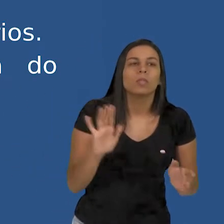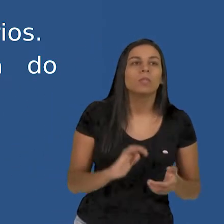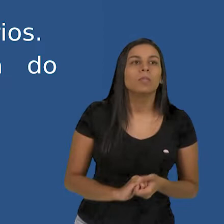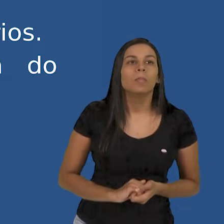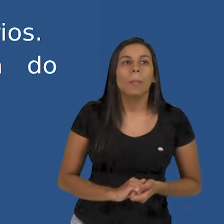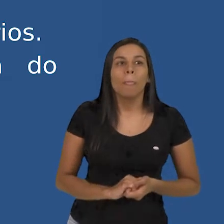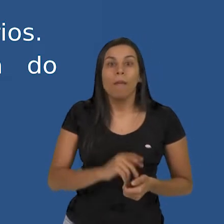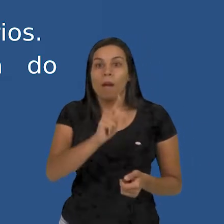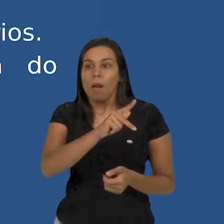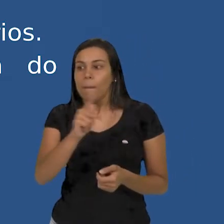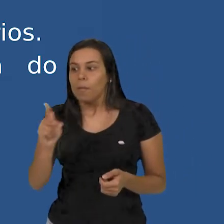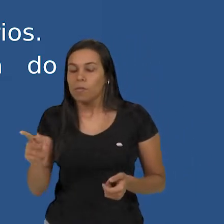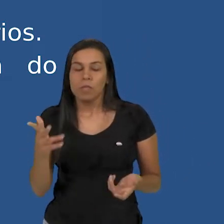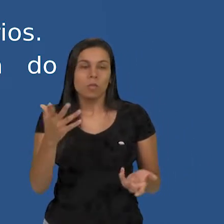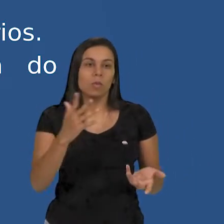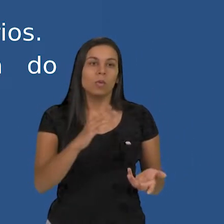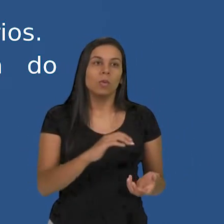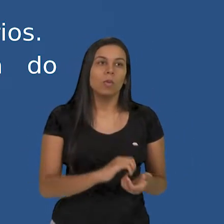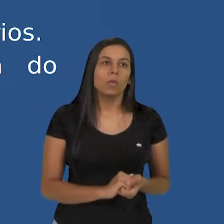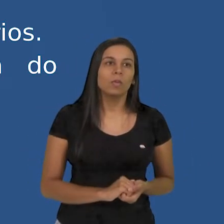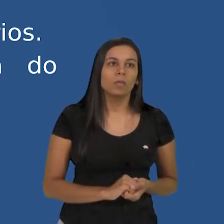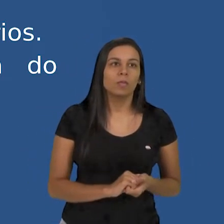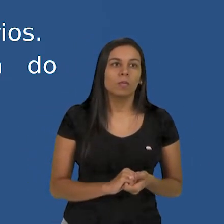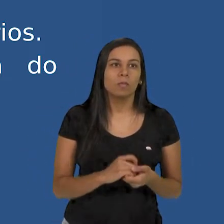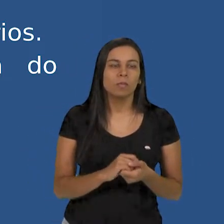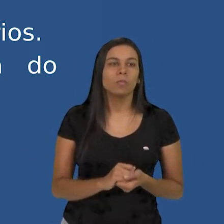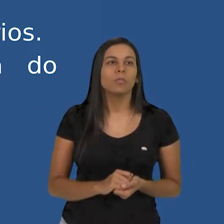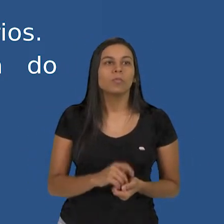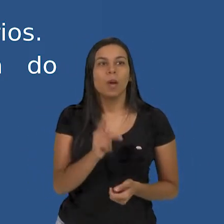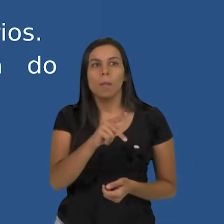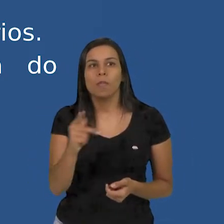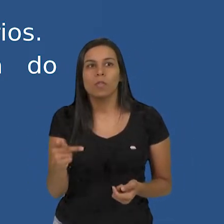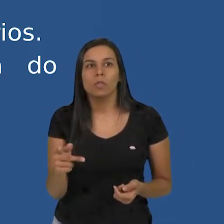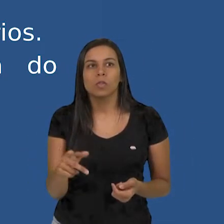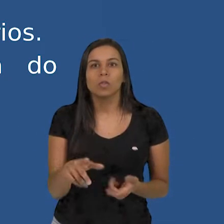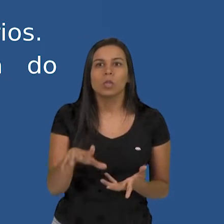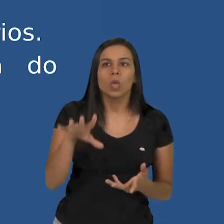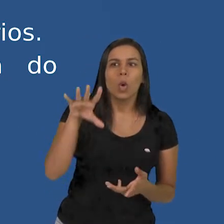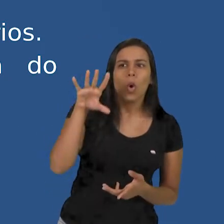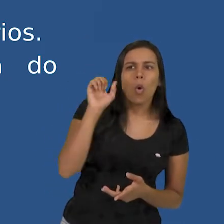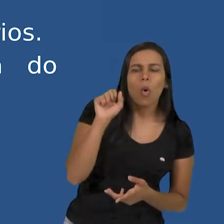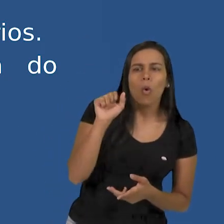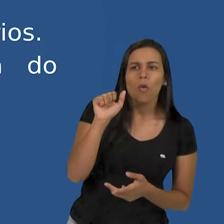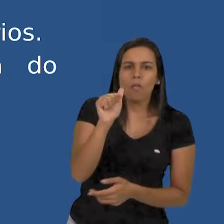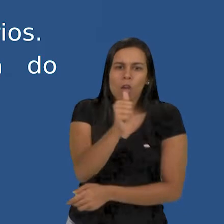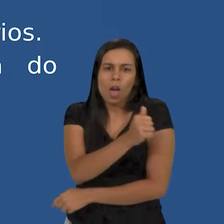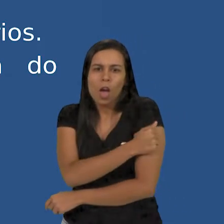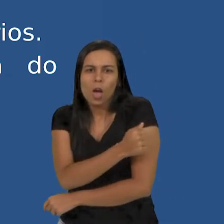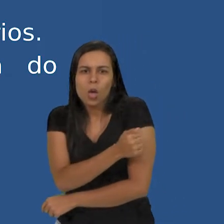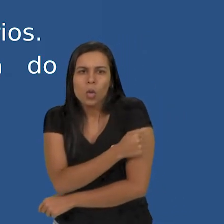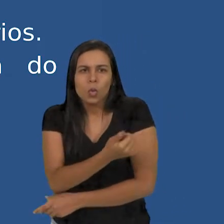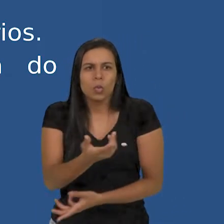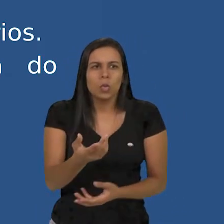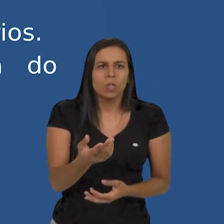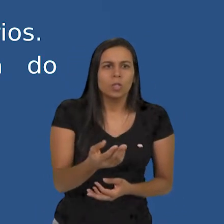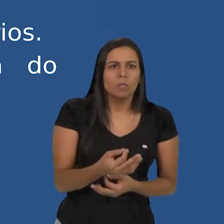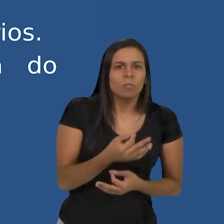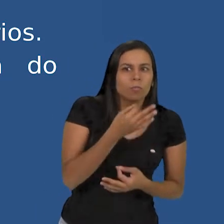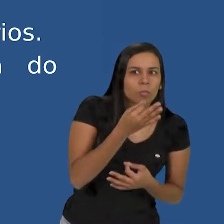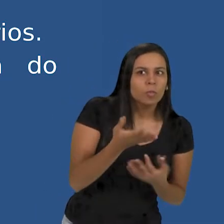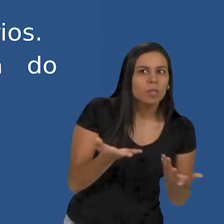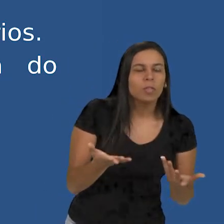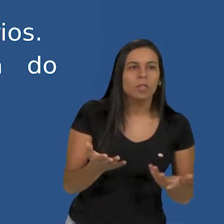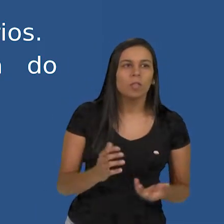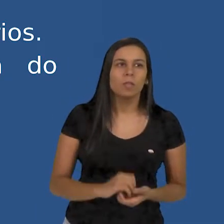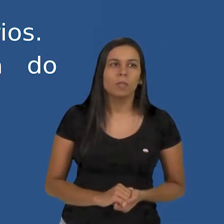professoras, aqui é erro de digitação meu mesmo, a professora ouve uma estudante apresentando argumentos para, letra A,